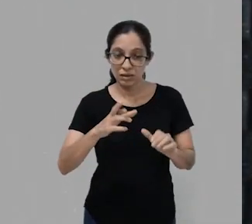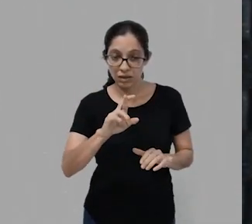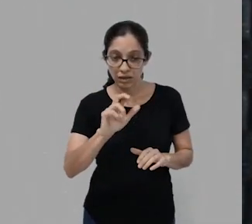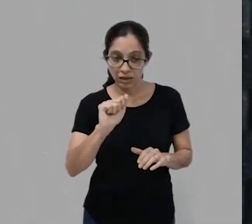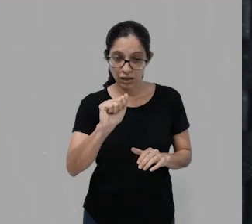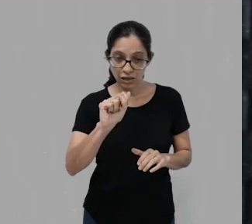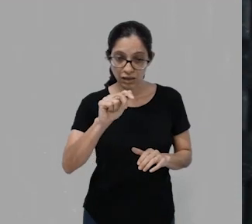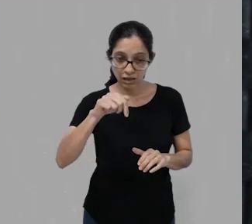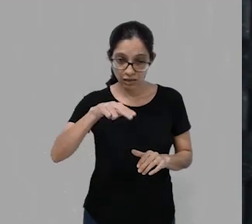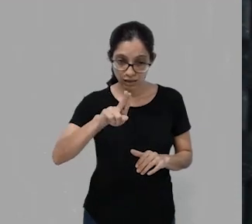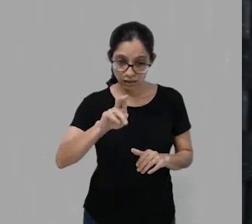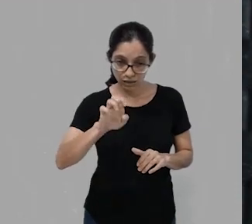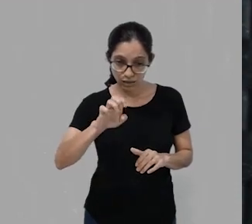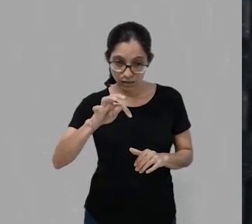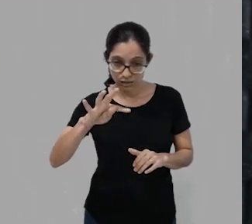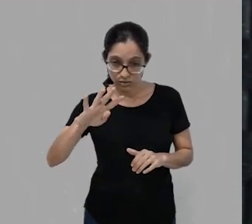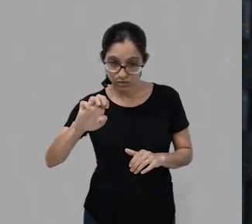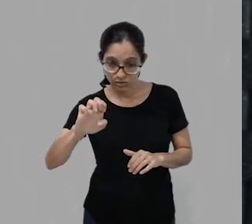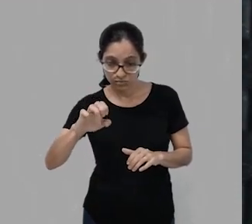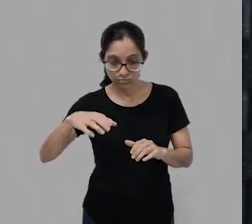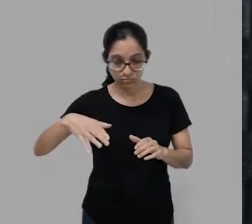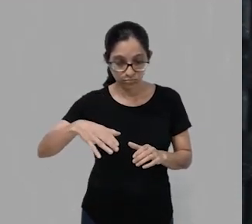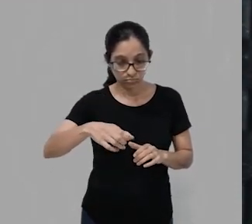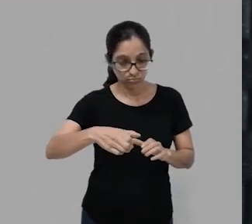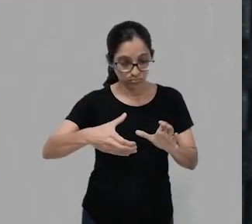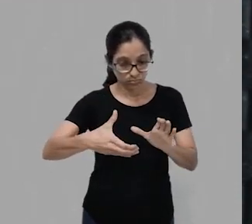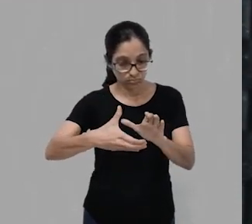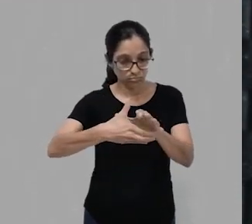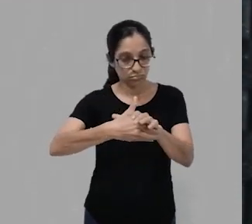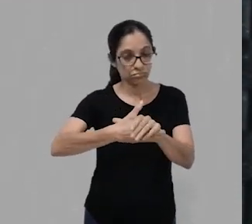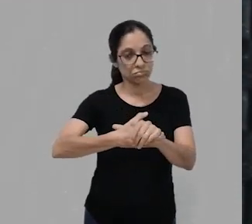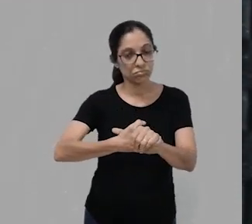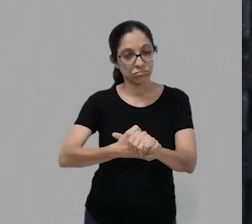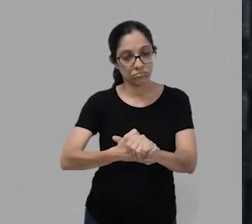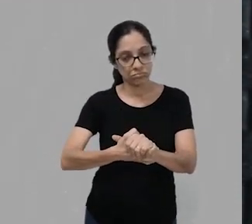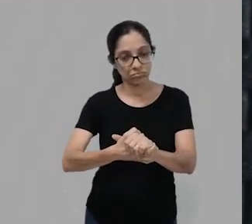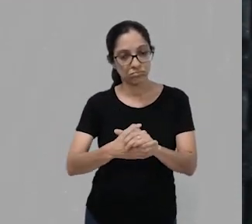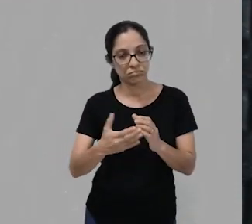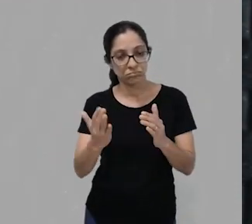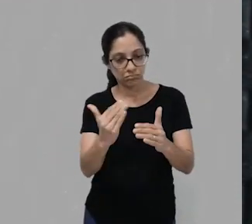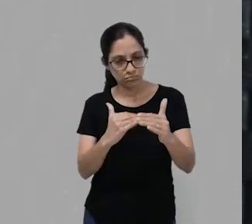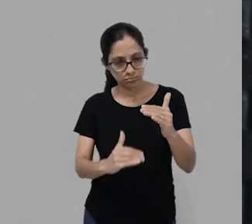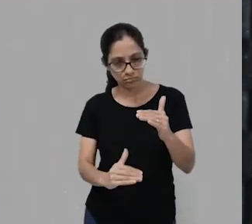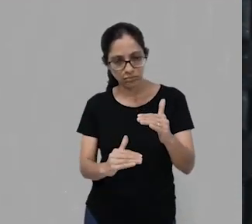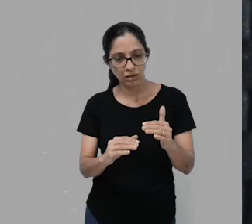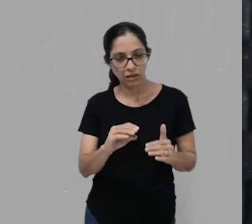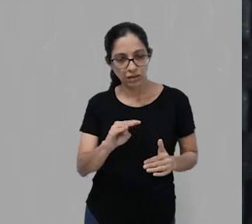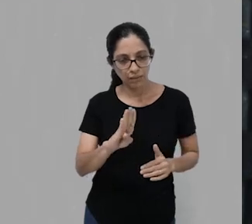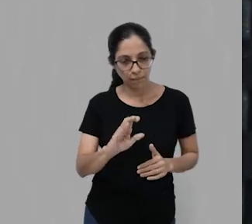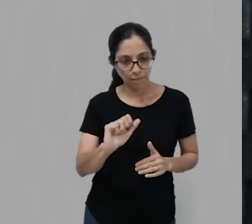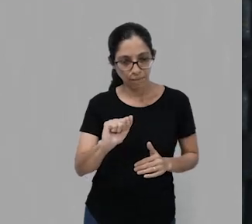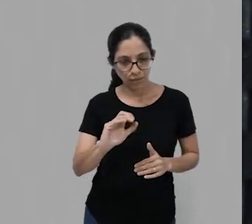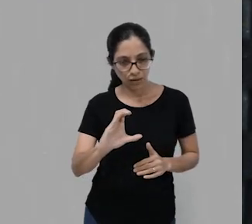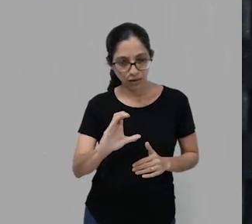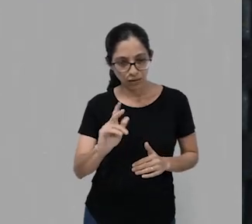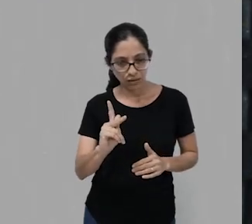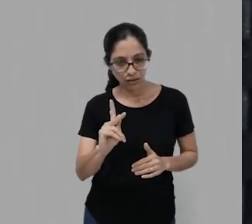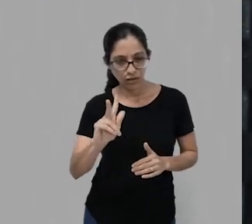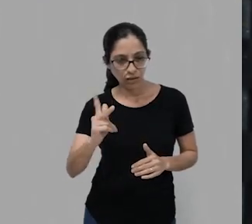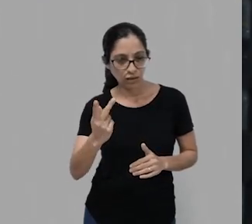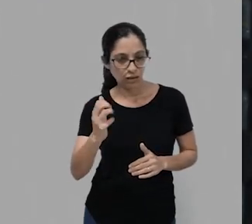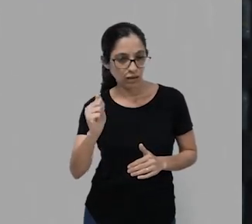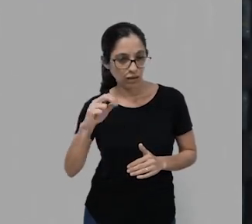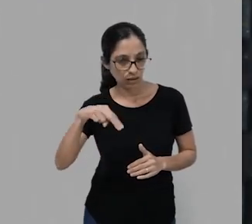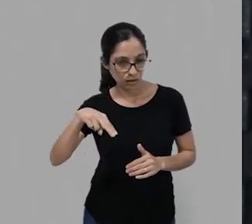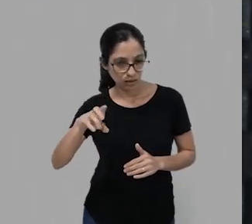raquete, a haste da raquete, aqui o cabo da raquete, e assim eu fiz a minha pegada. Forehand, de frente. Backhand é quando eu golpeio aqui